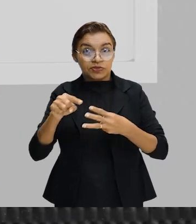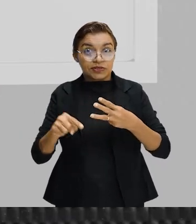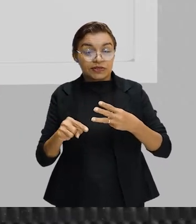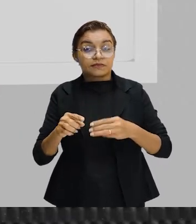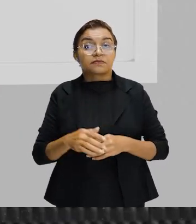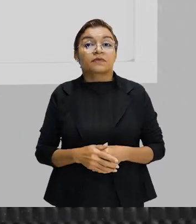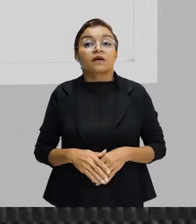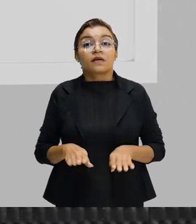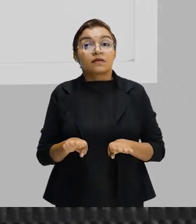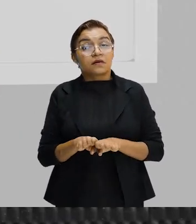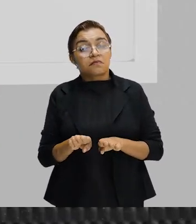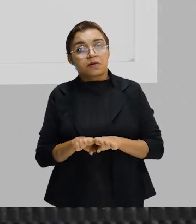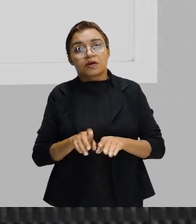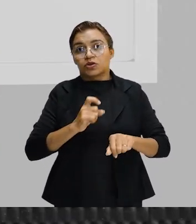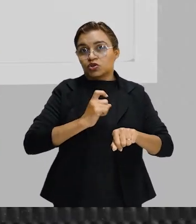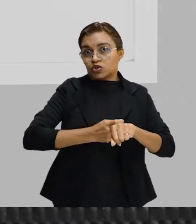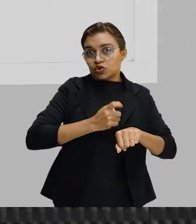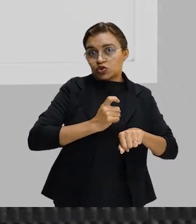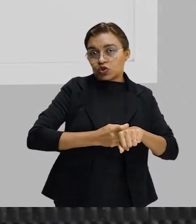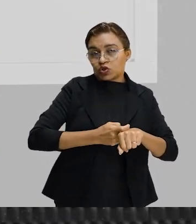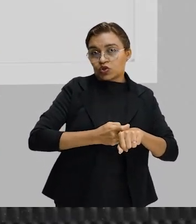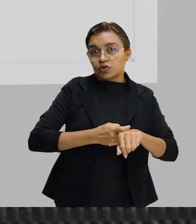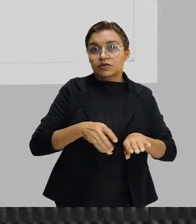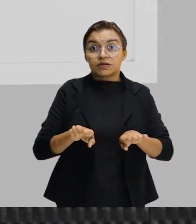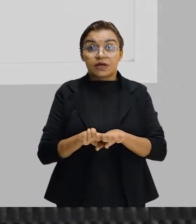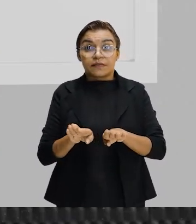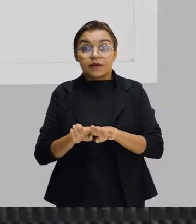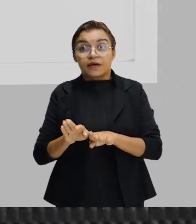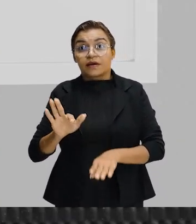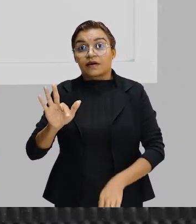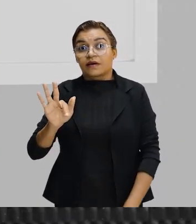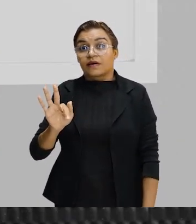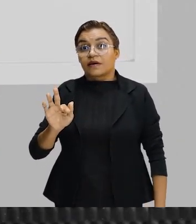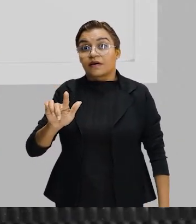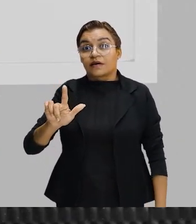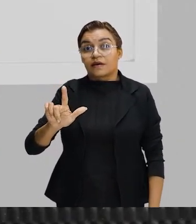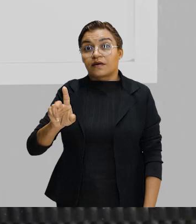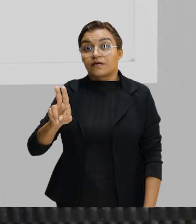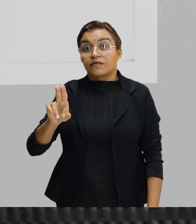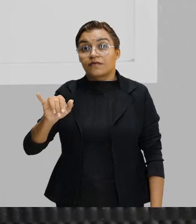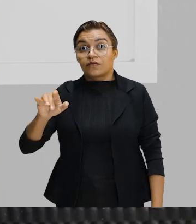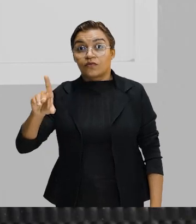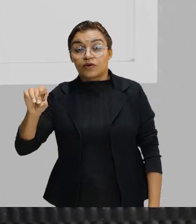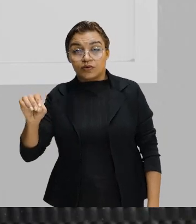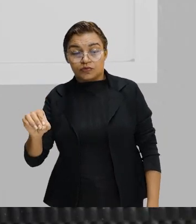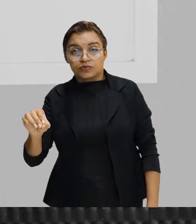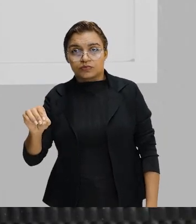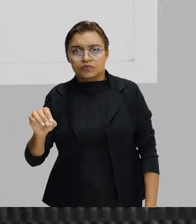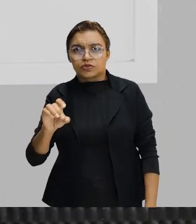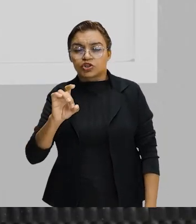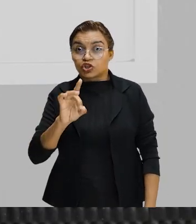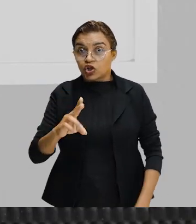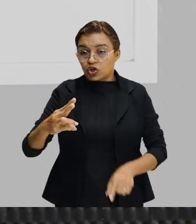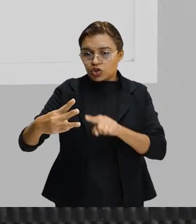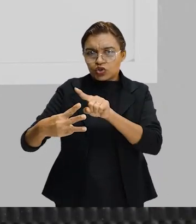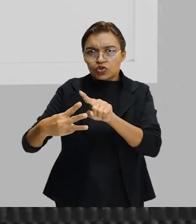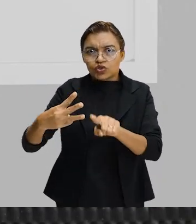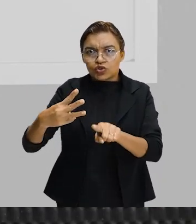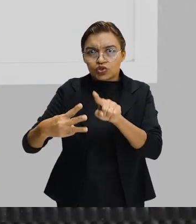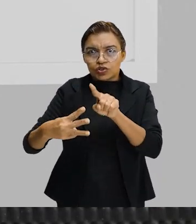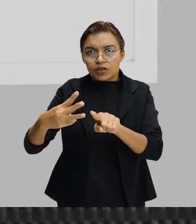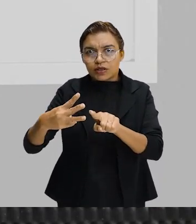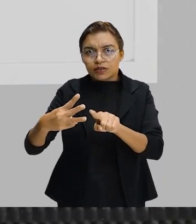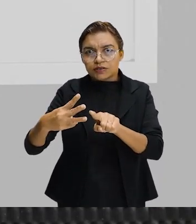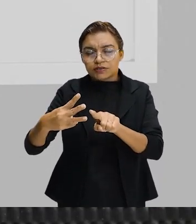eu também posso definir entre sólidos e fluidos. Lembrando que não são só esses três, viu? Não são só esses